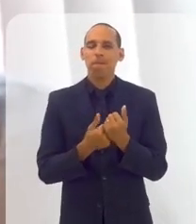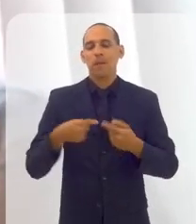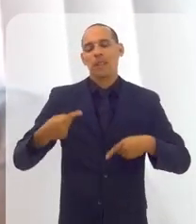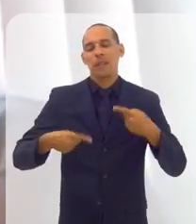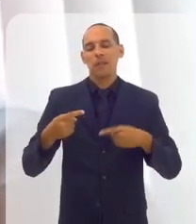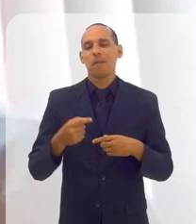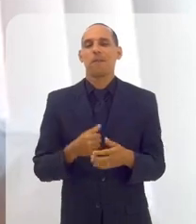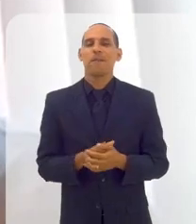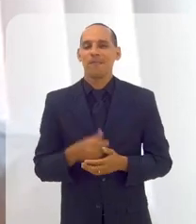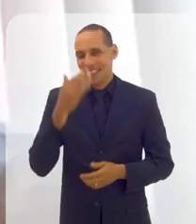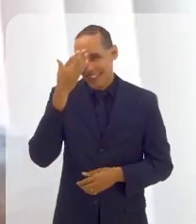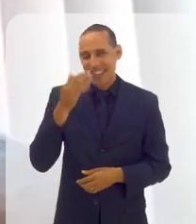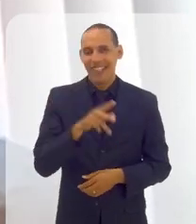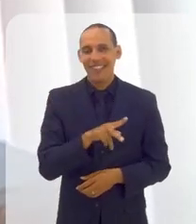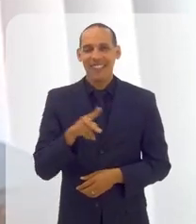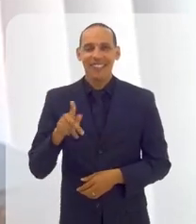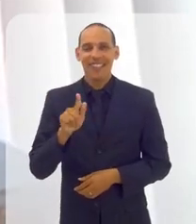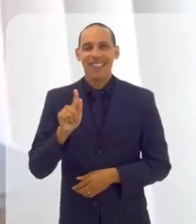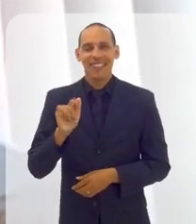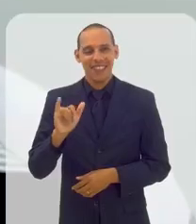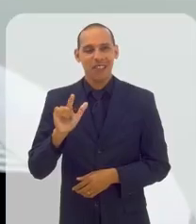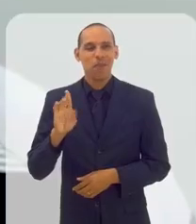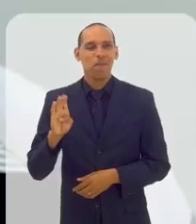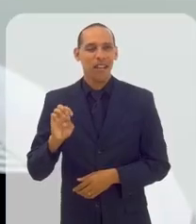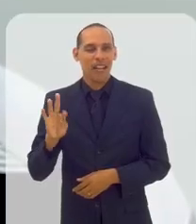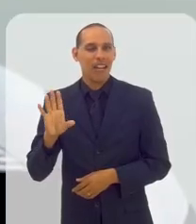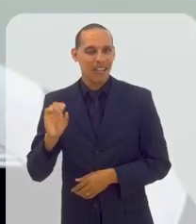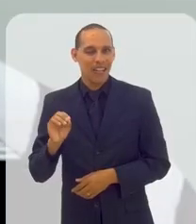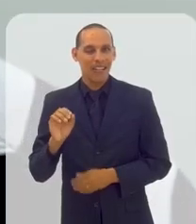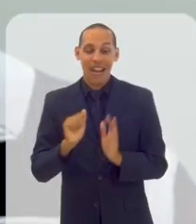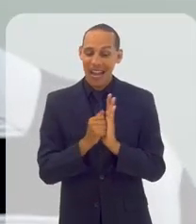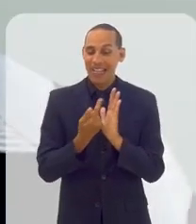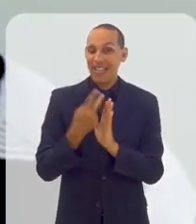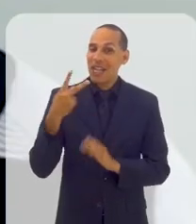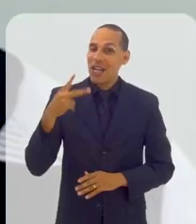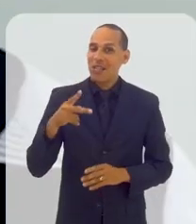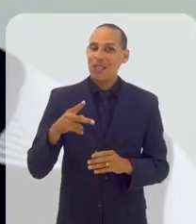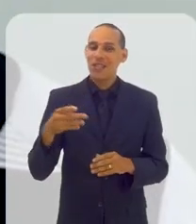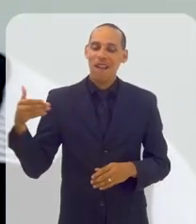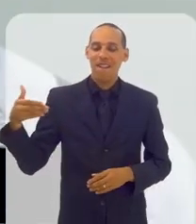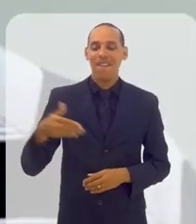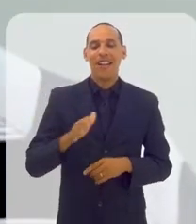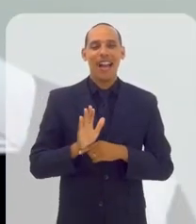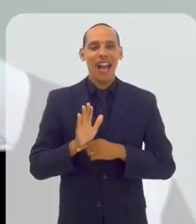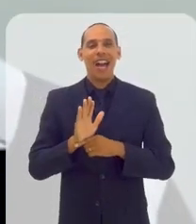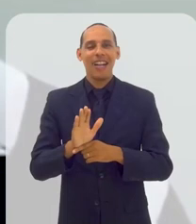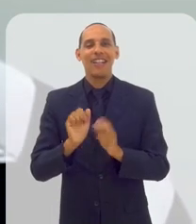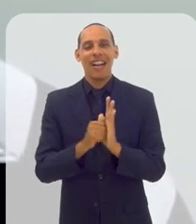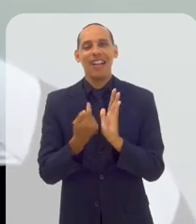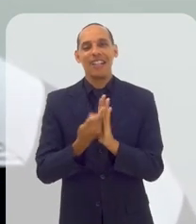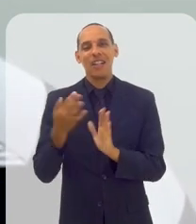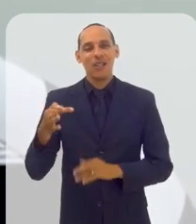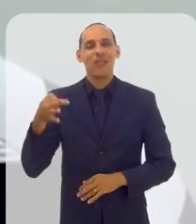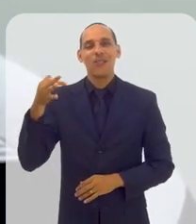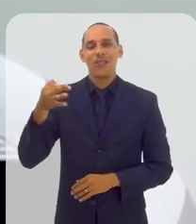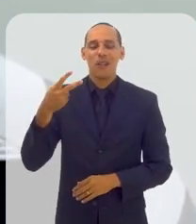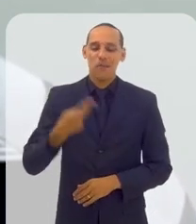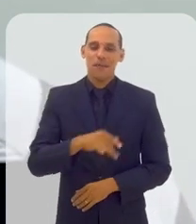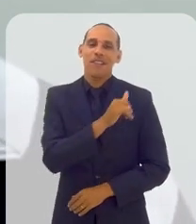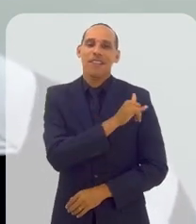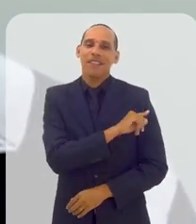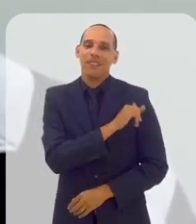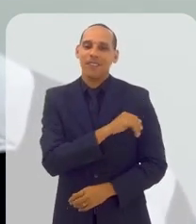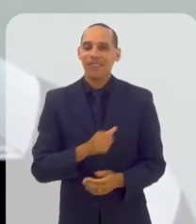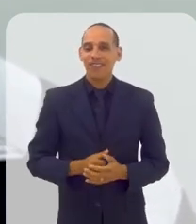ele tem contribuído para fazer esse debate. Obrigada, presidente Gilberto Palmares, por ter aberto um espaço na sua agenda para contribuir no desenho dessa agenda